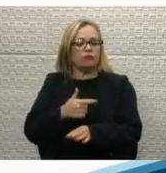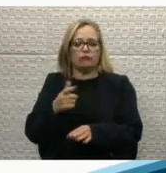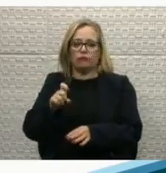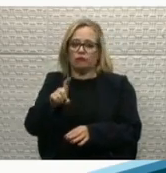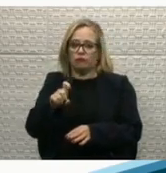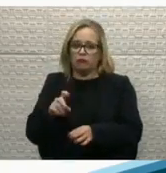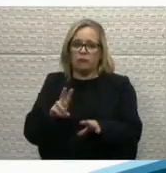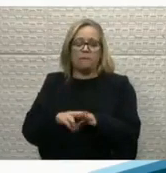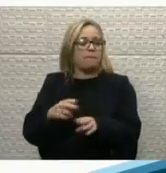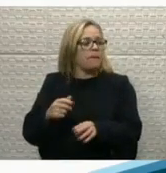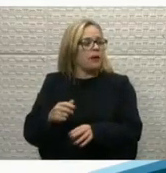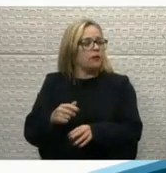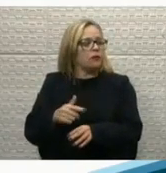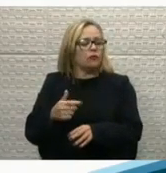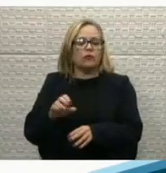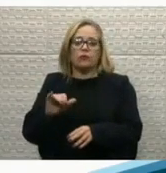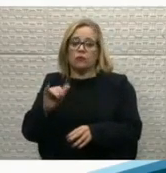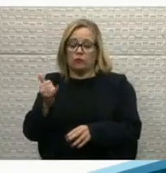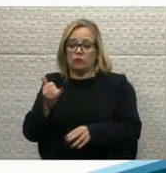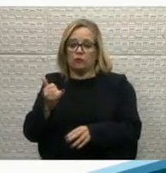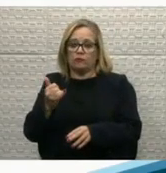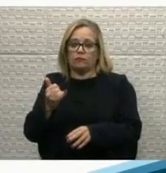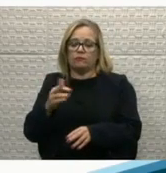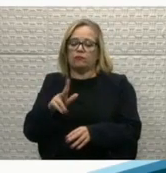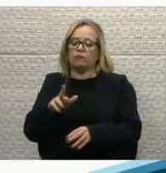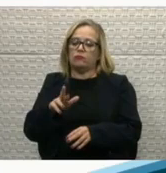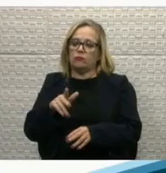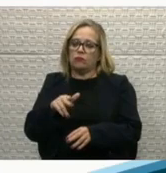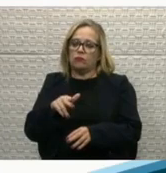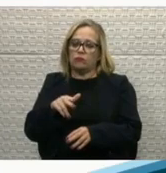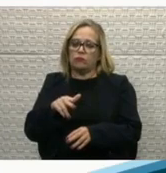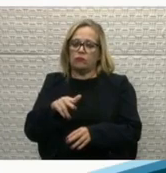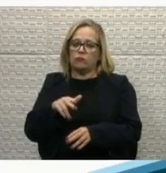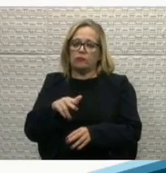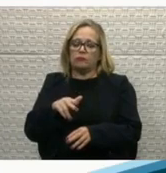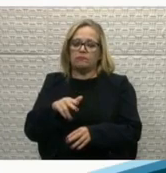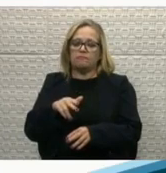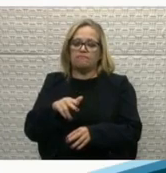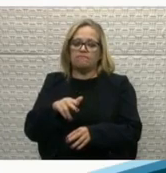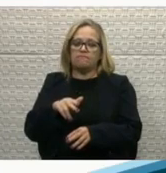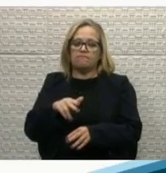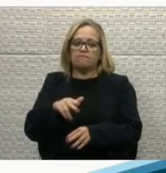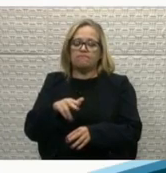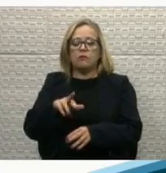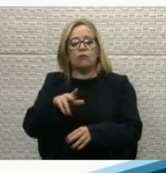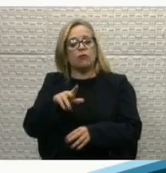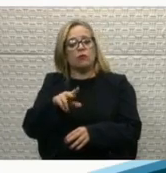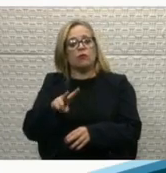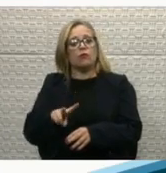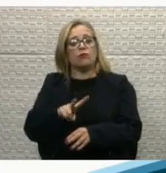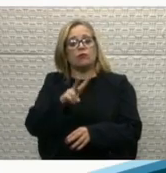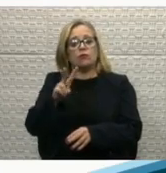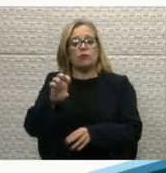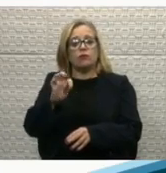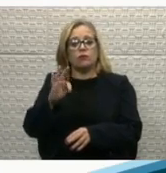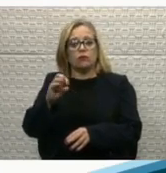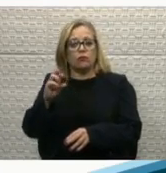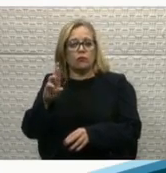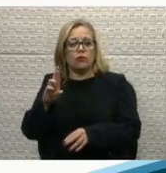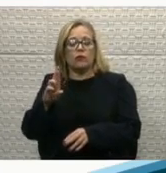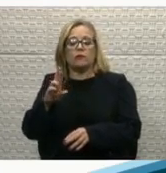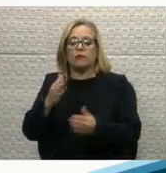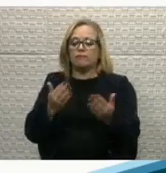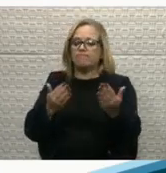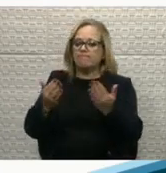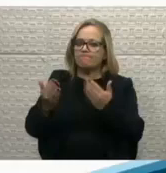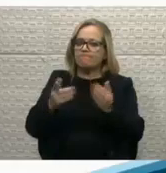y é igual ao vetor lambda x, lambda y, igualdade de vetores, eu vou igualar